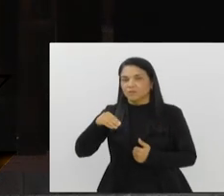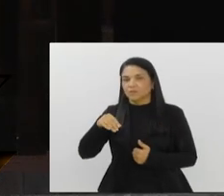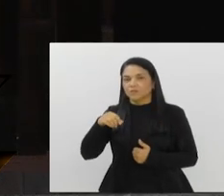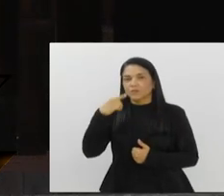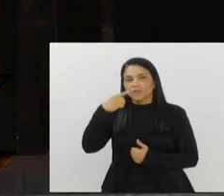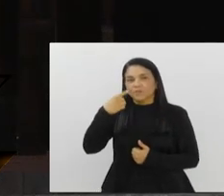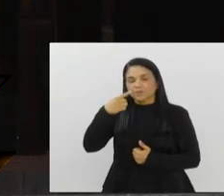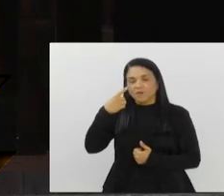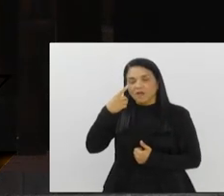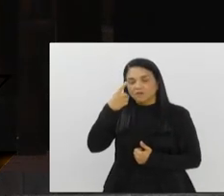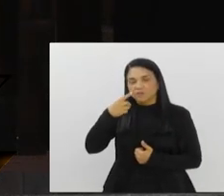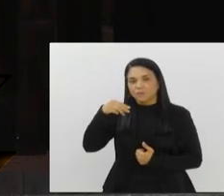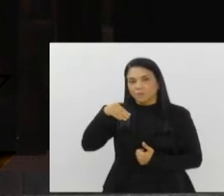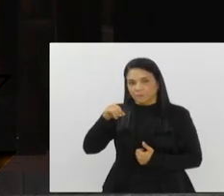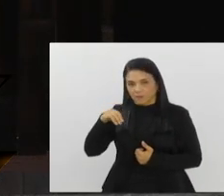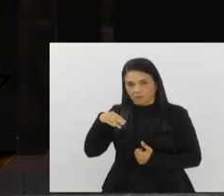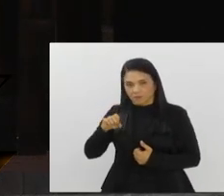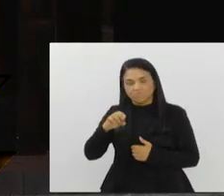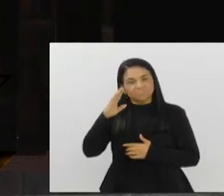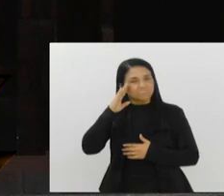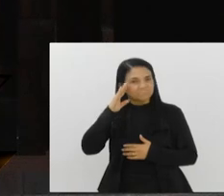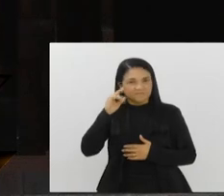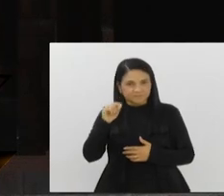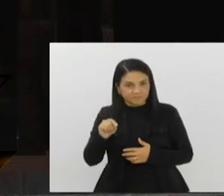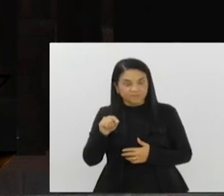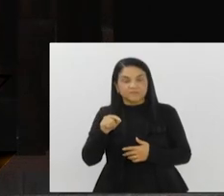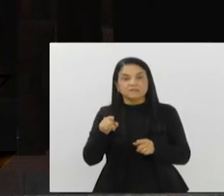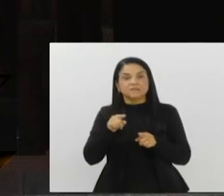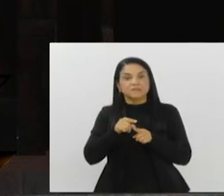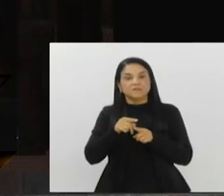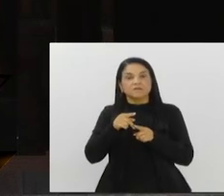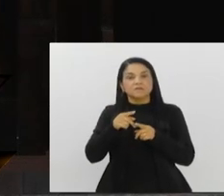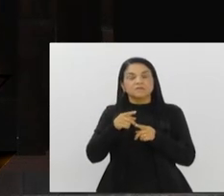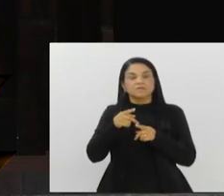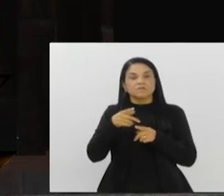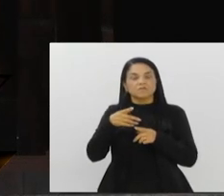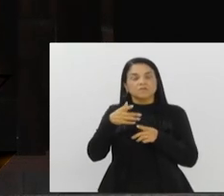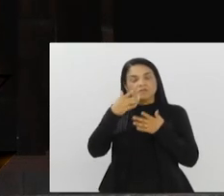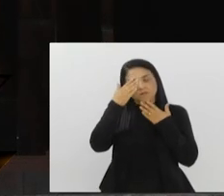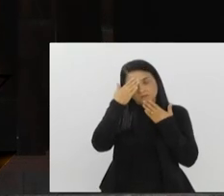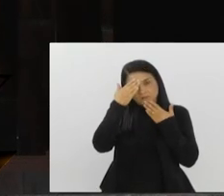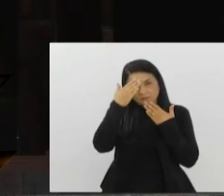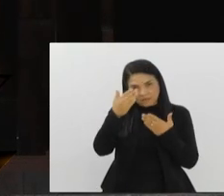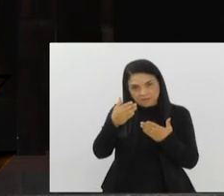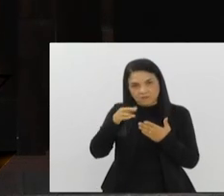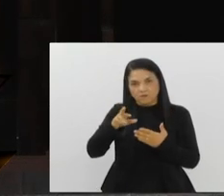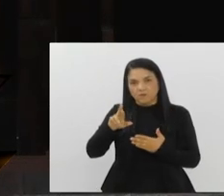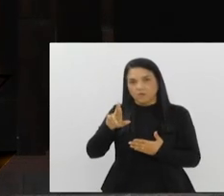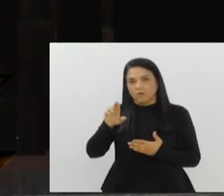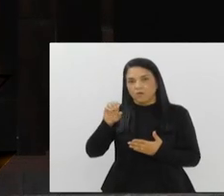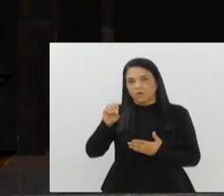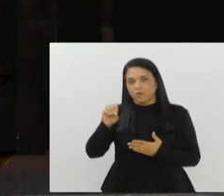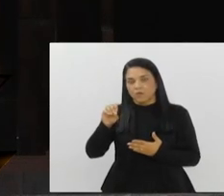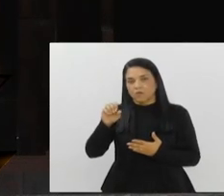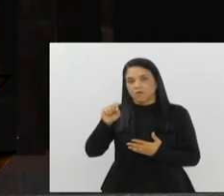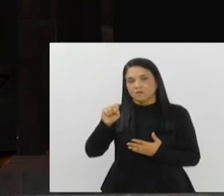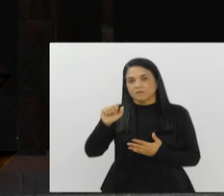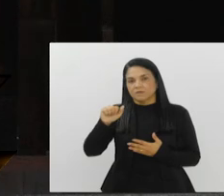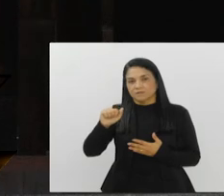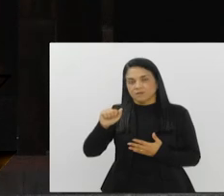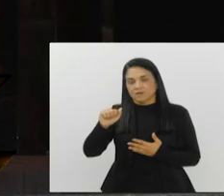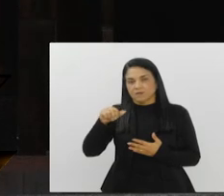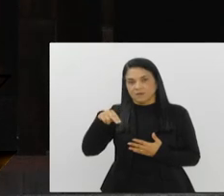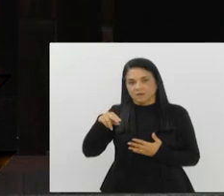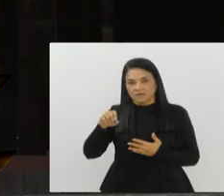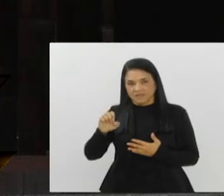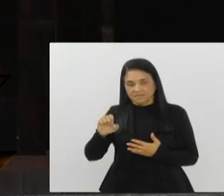fundamental para isso dizer também o seguinte agradecer a Rosane Montalvão que tá desde o início